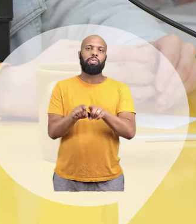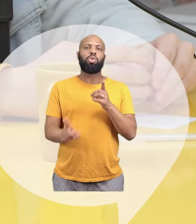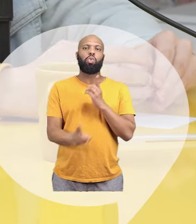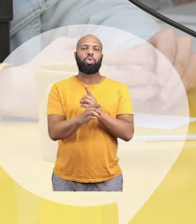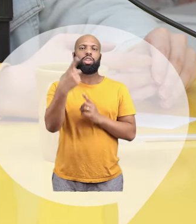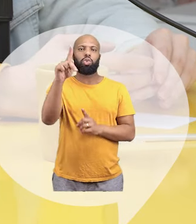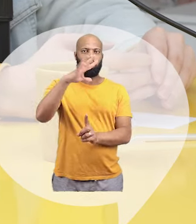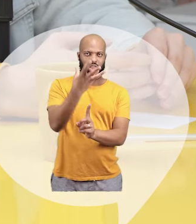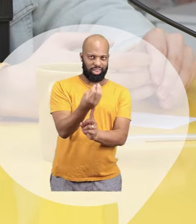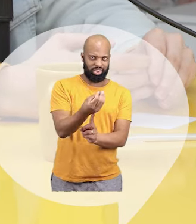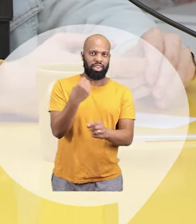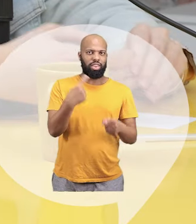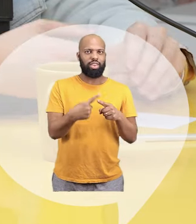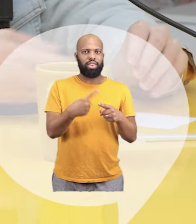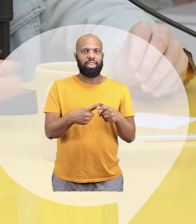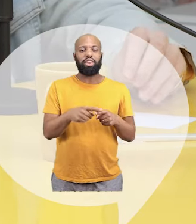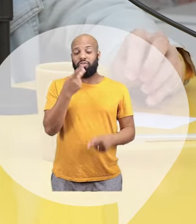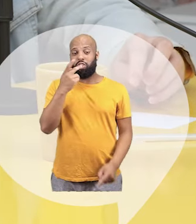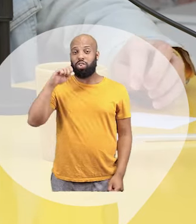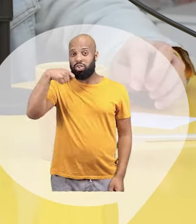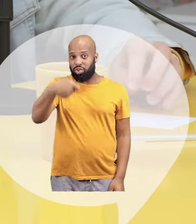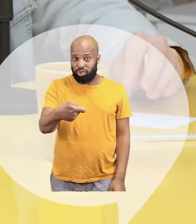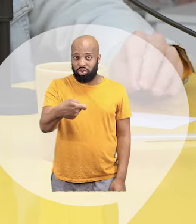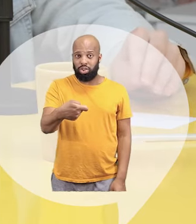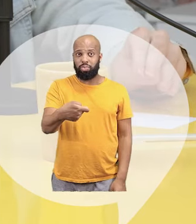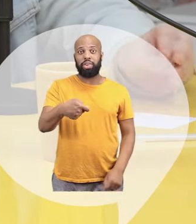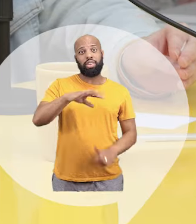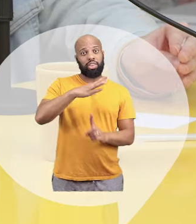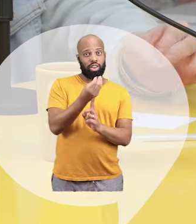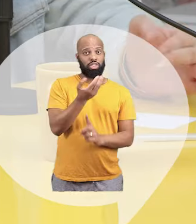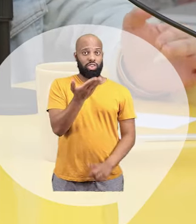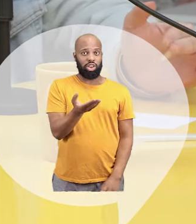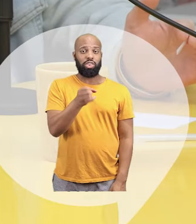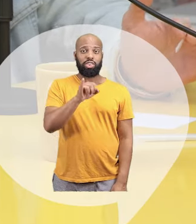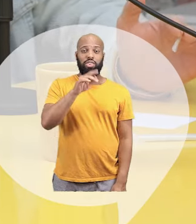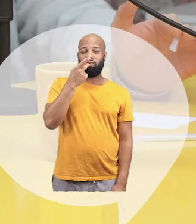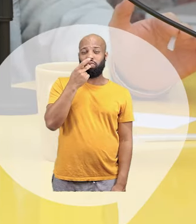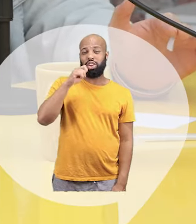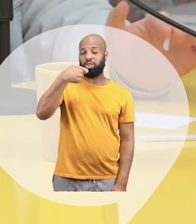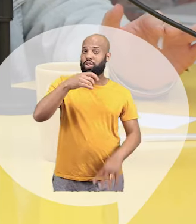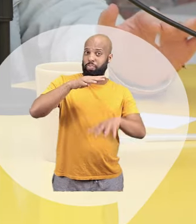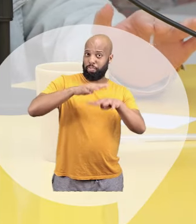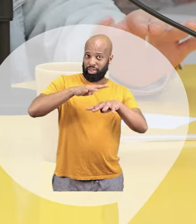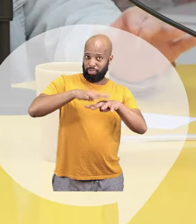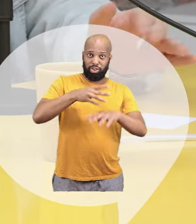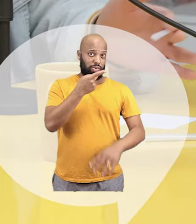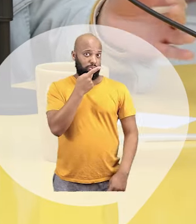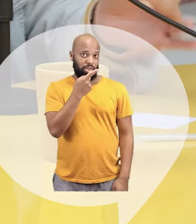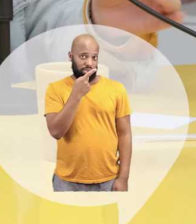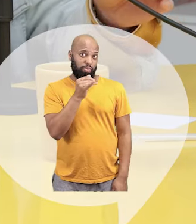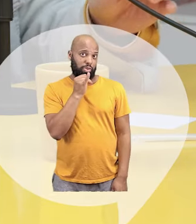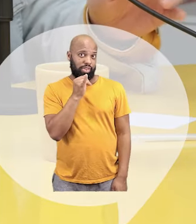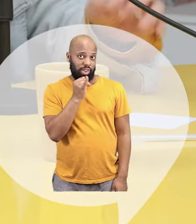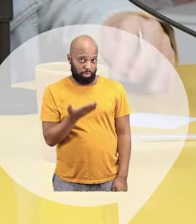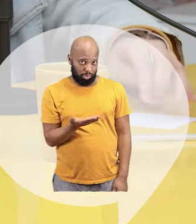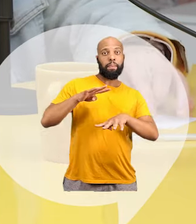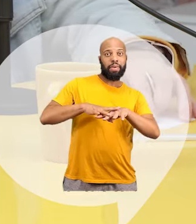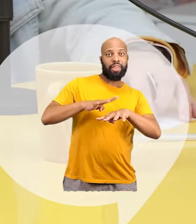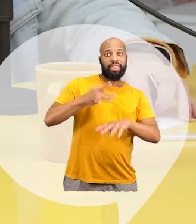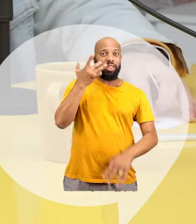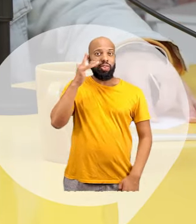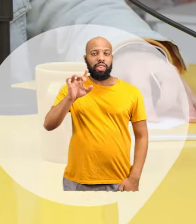achar a tua arte sabe tipo assim Principalmente quando a gente tá falando de arte né quando a gente tá falando de matemática talvez não né talvez não sei mas talvez